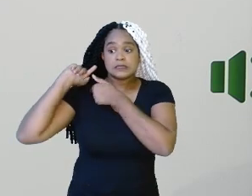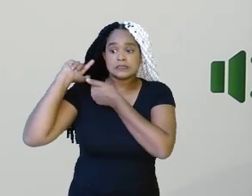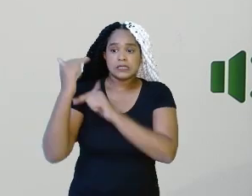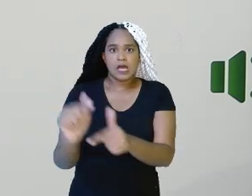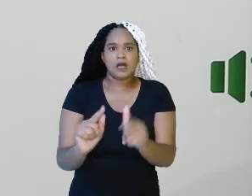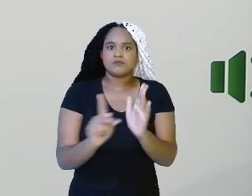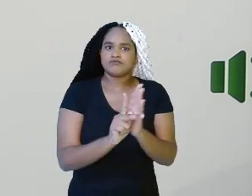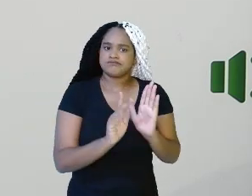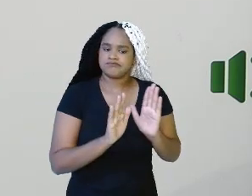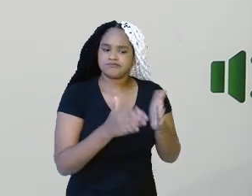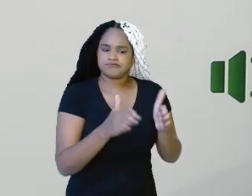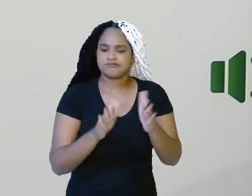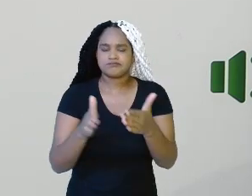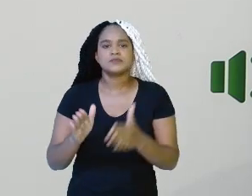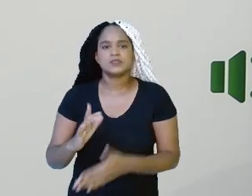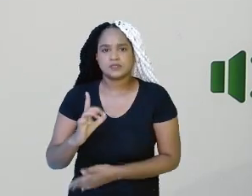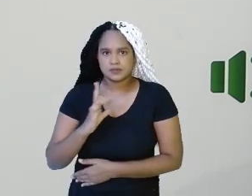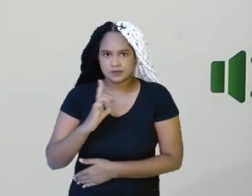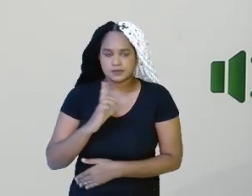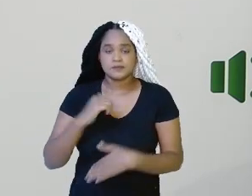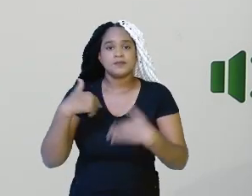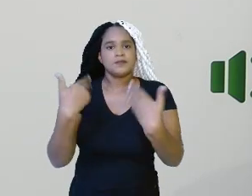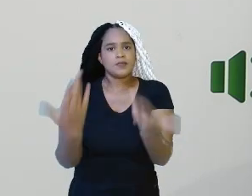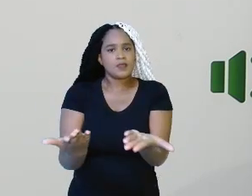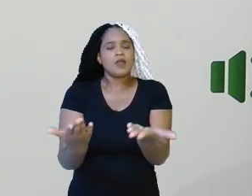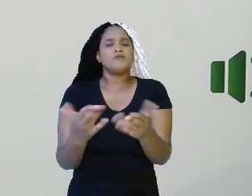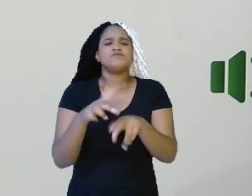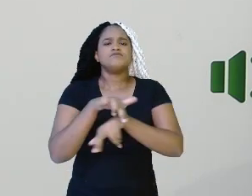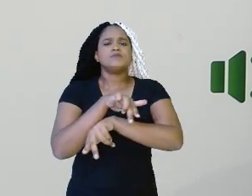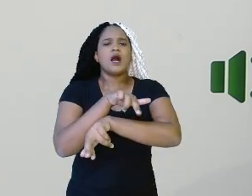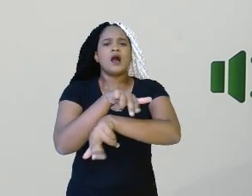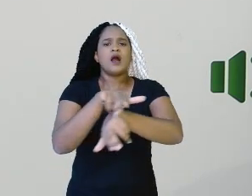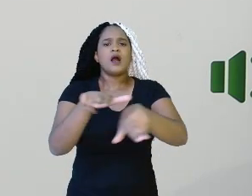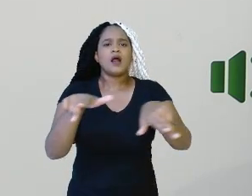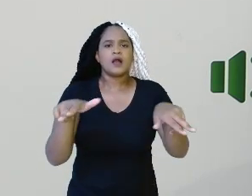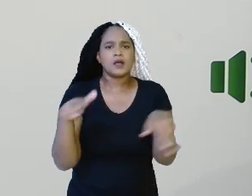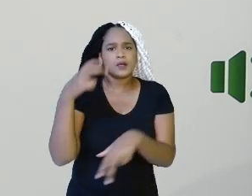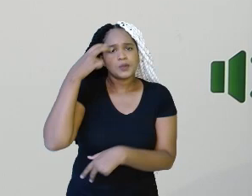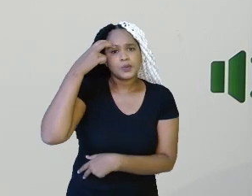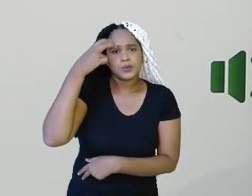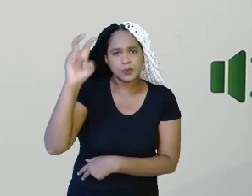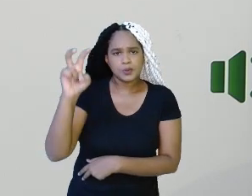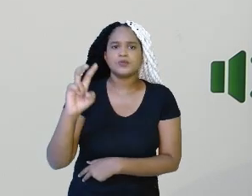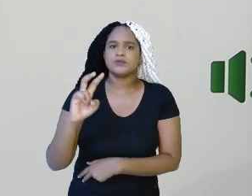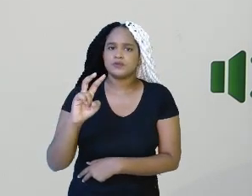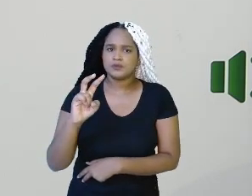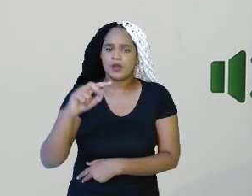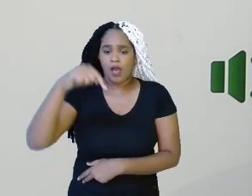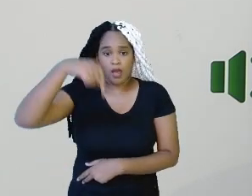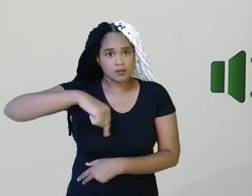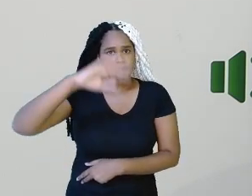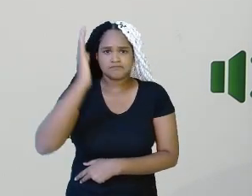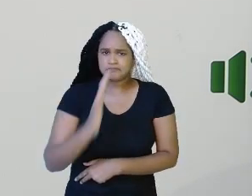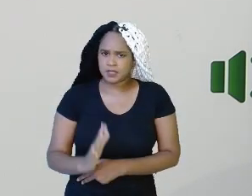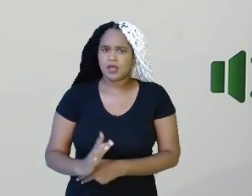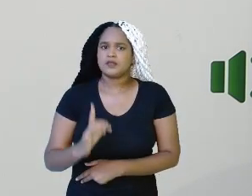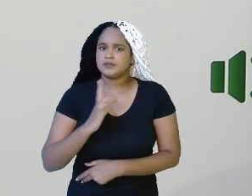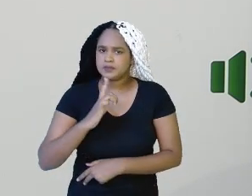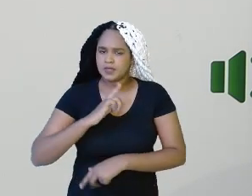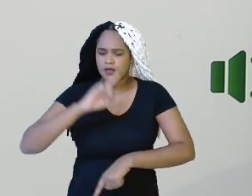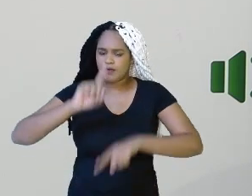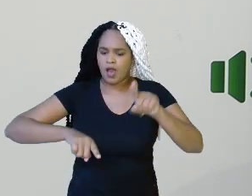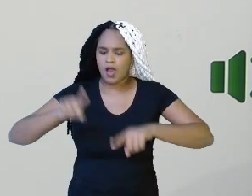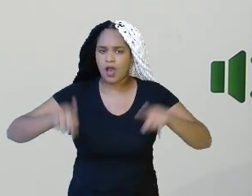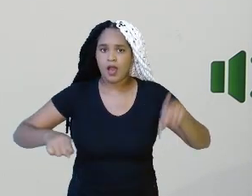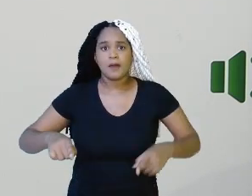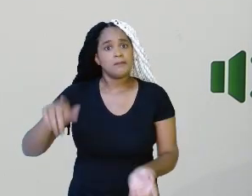tradições. Então, é muito diversificada a questão dos povos indígenas aqui no Brasil em geral, tá